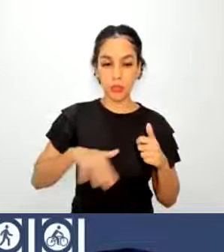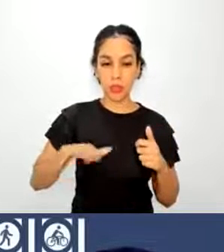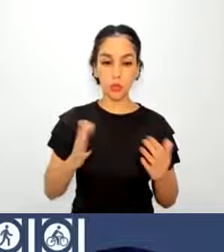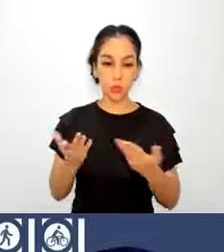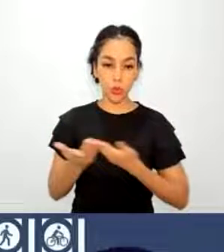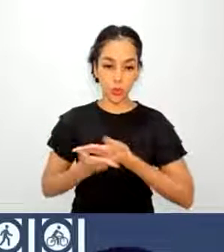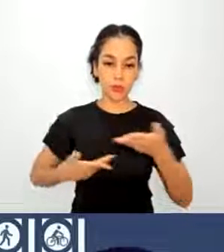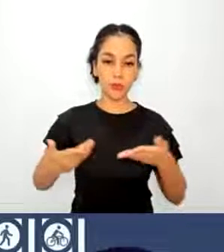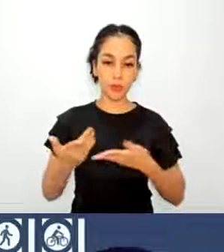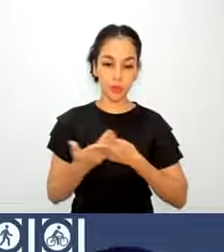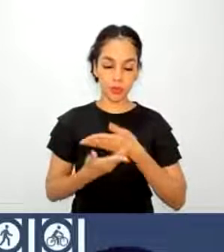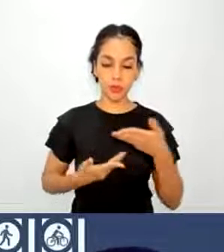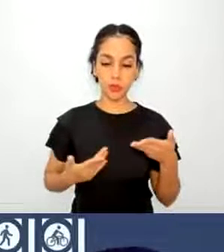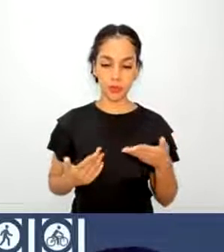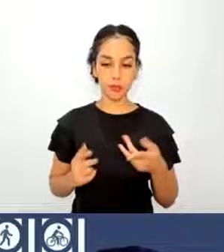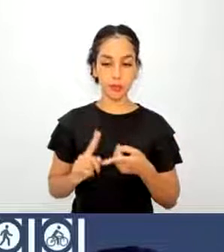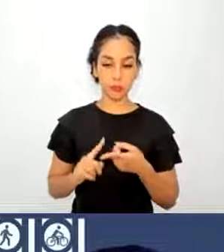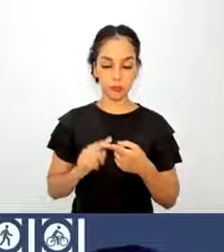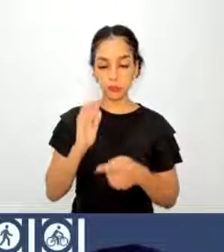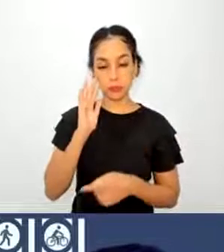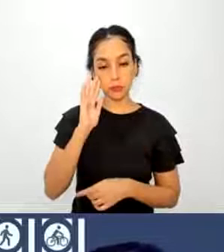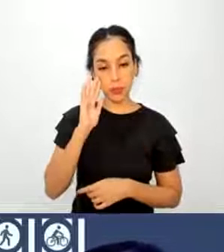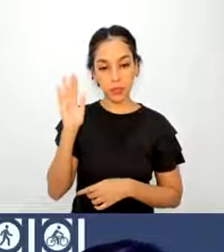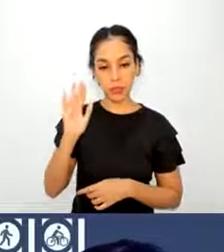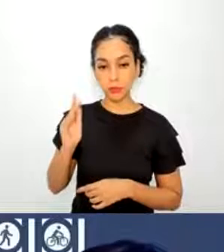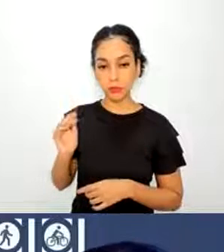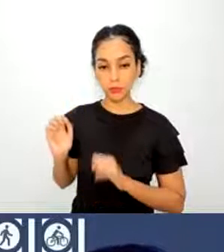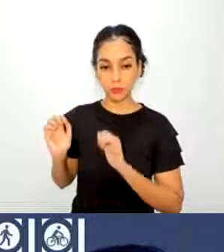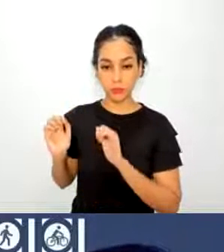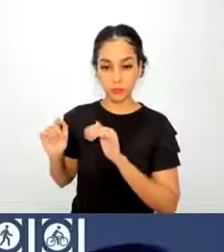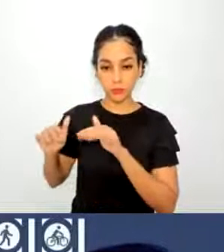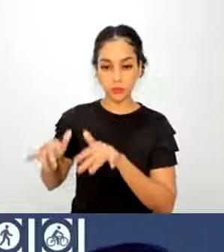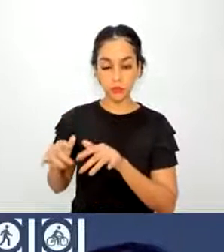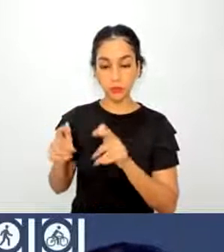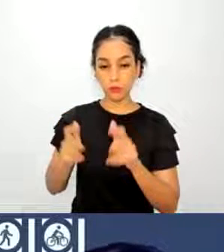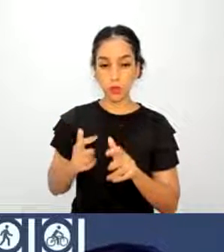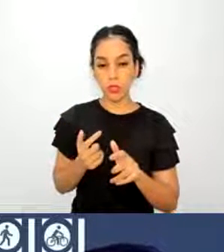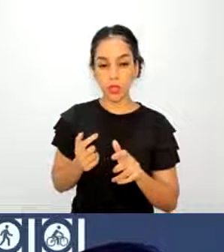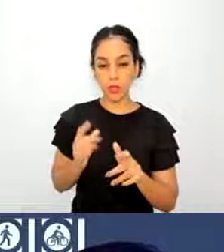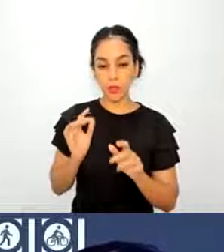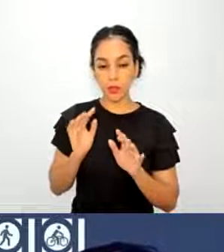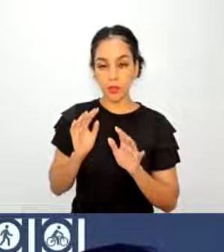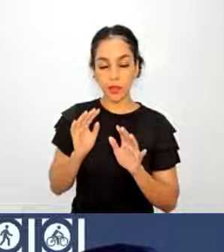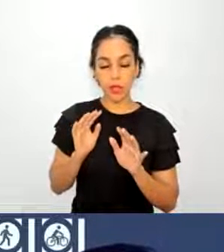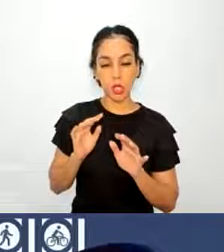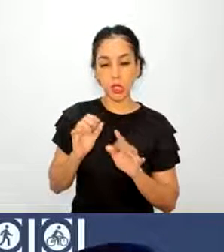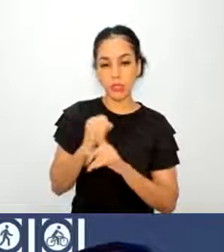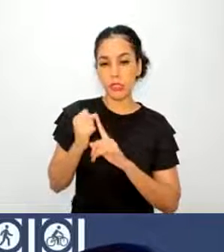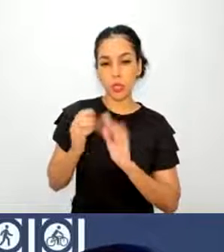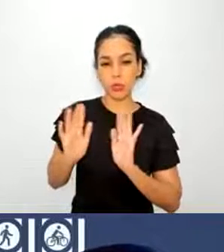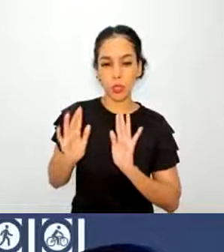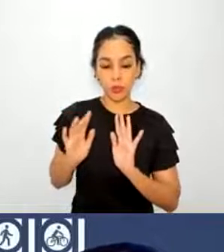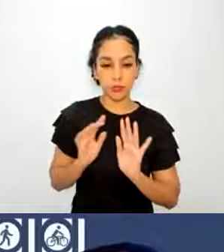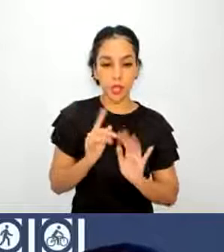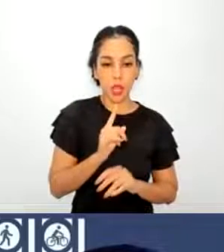estão, sobretudo, ocupando lotes que não têm função social nenhuma. Nesse caso, nem são estacionamentos, nas